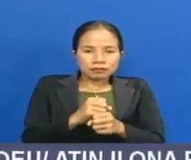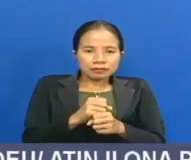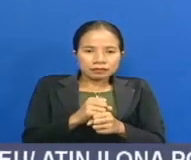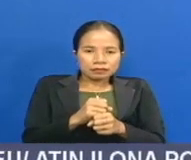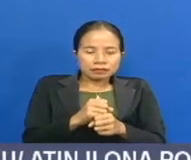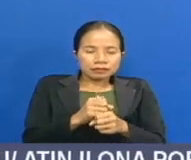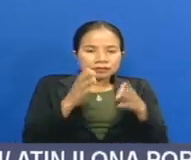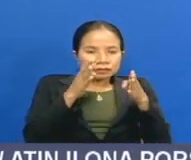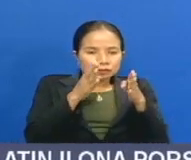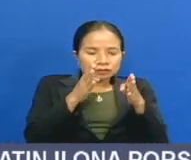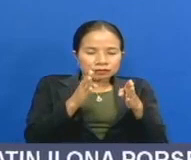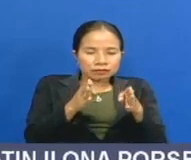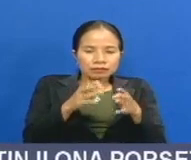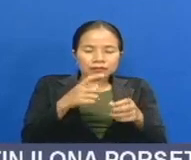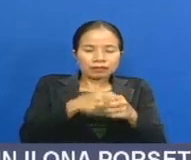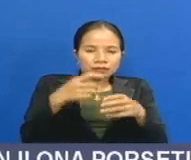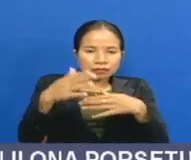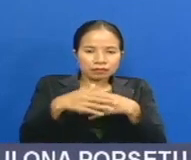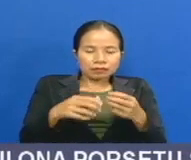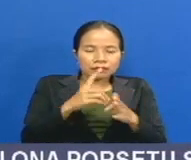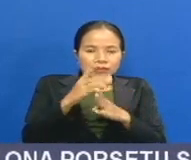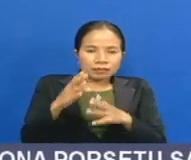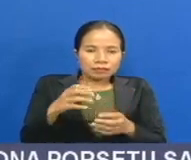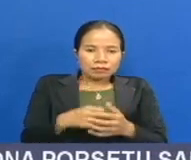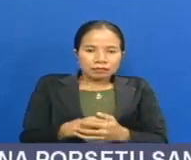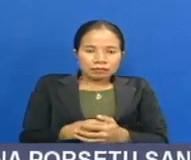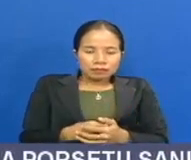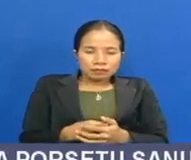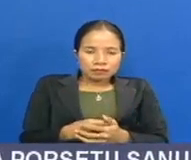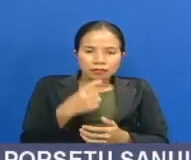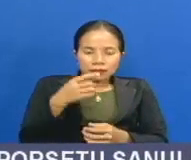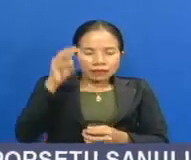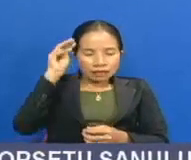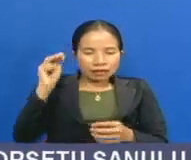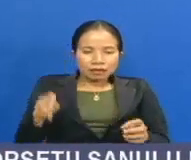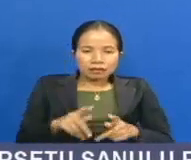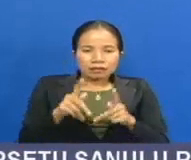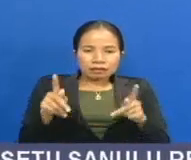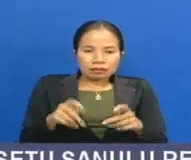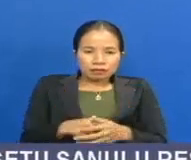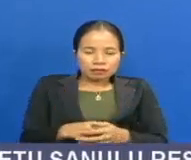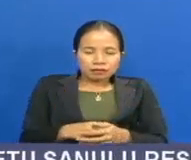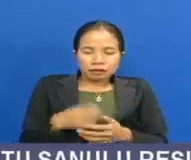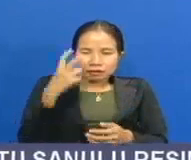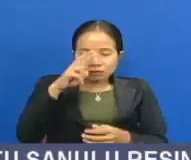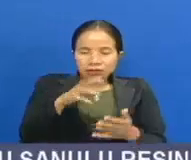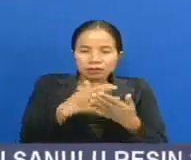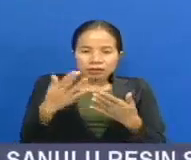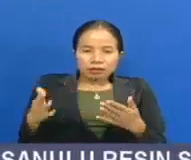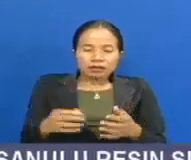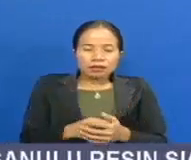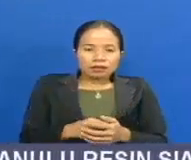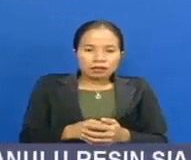para que seja a destruição. Inspetor Domingo Sarmento Gama recomenda para o Ministério Relevante ato controla assassão